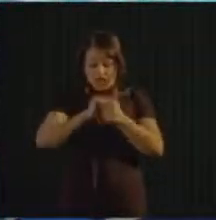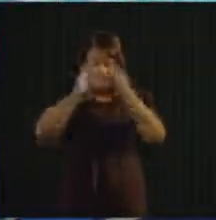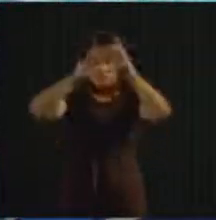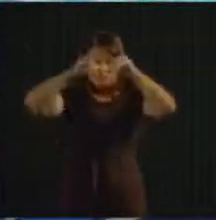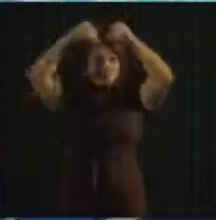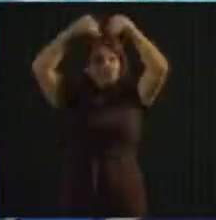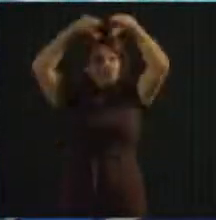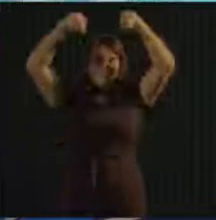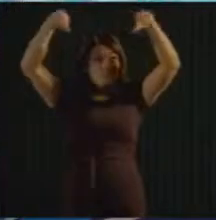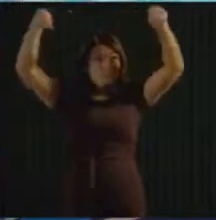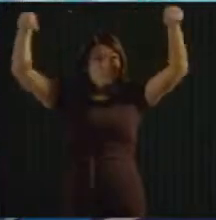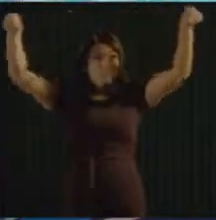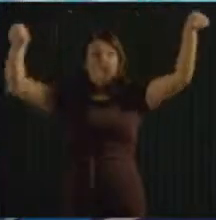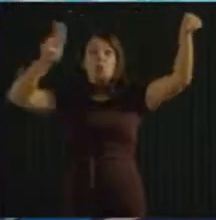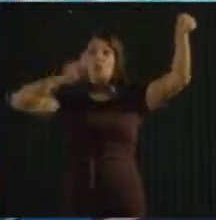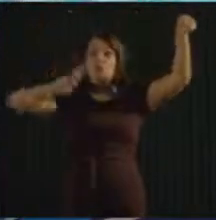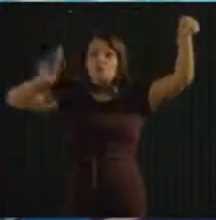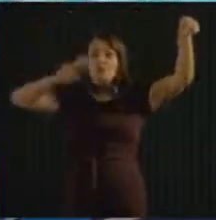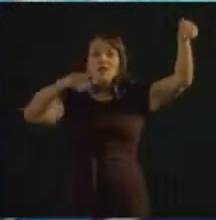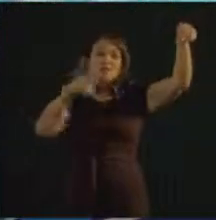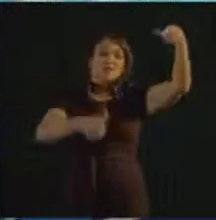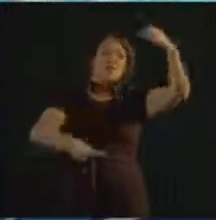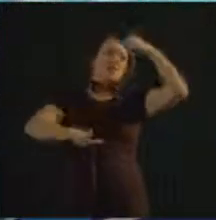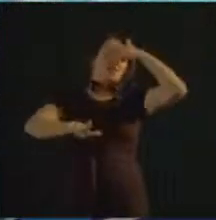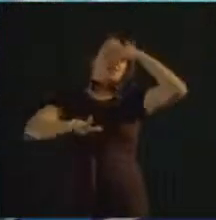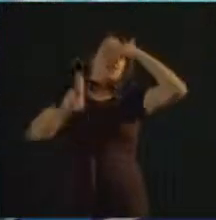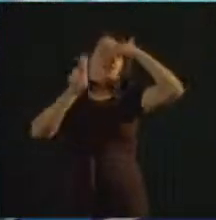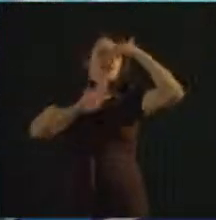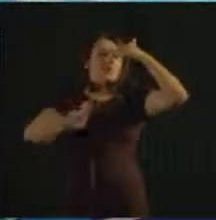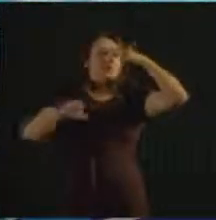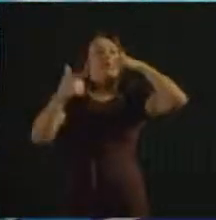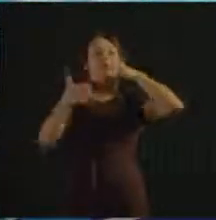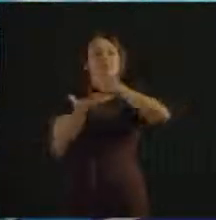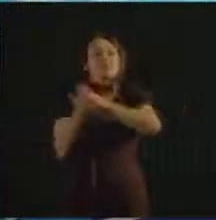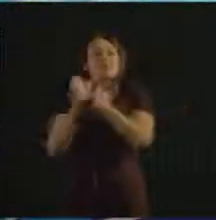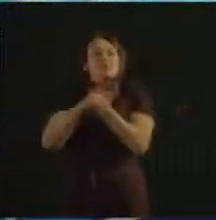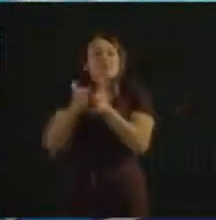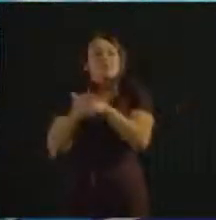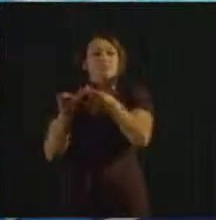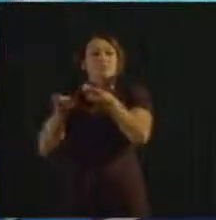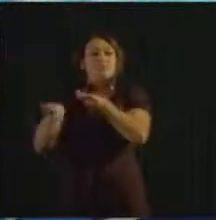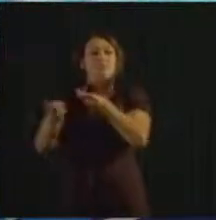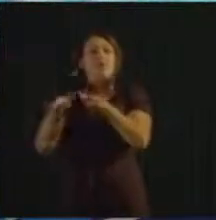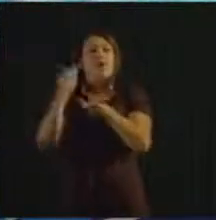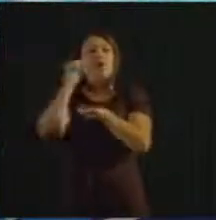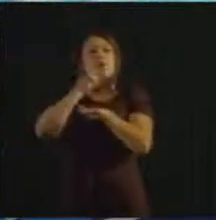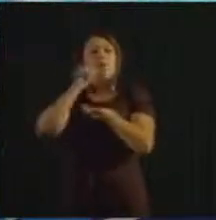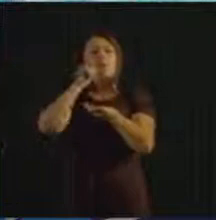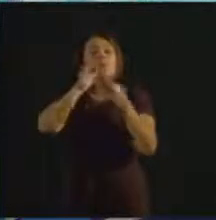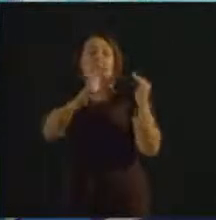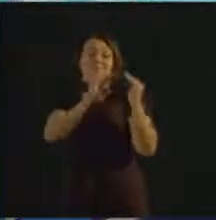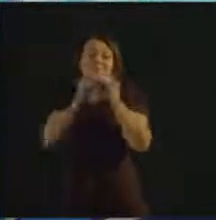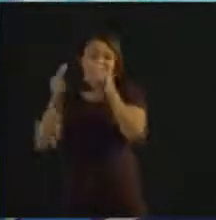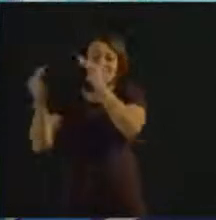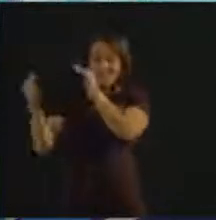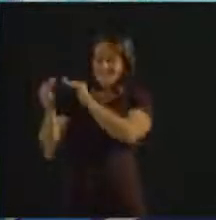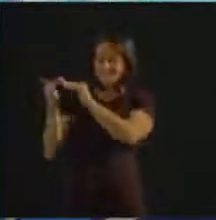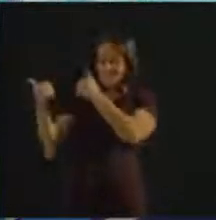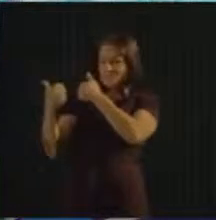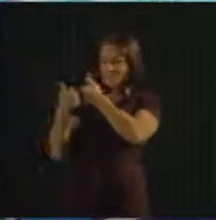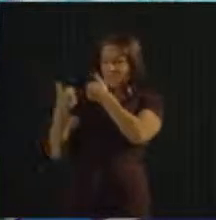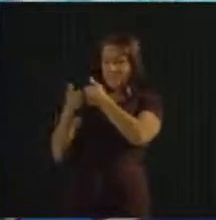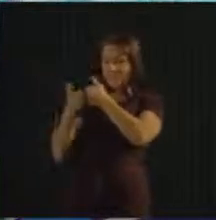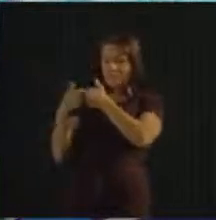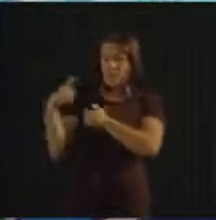colocava o do avesso, pendurava no varal, saco de açúcar, e ia dobrando e ia guardando. E tinha uma mulher que morava perto da nossa casa,